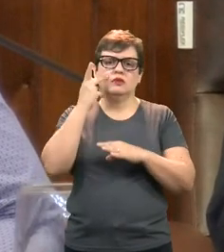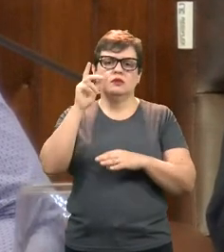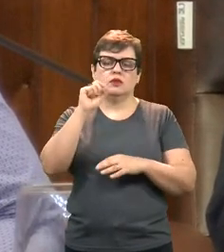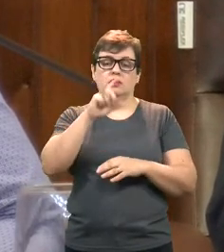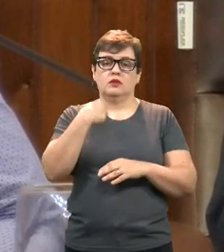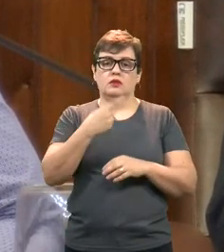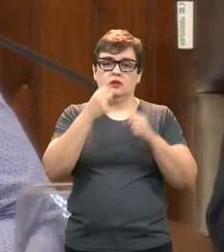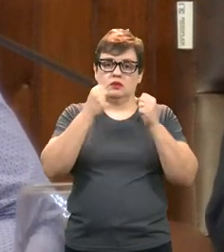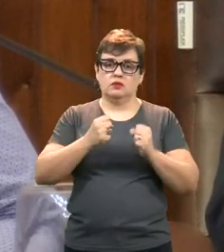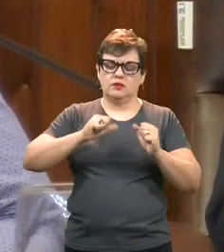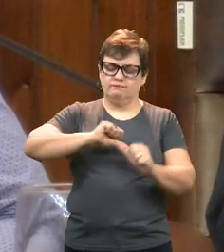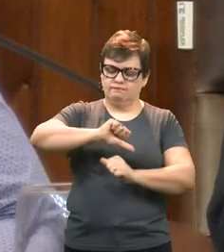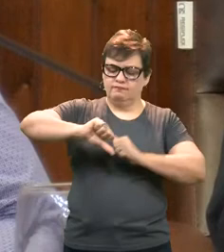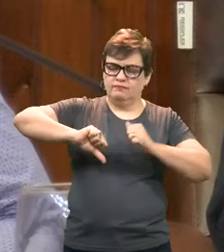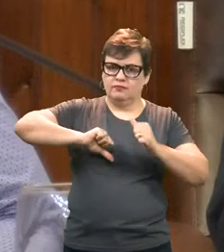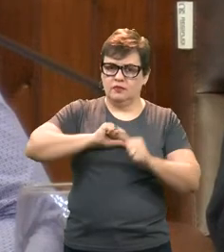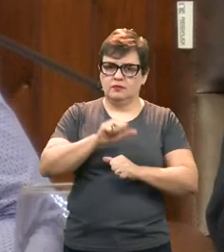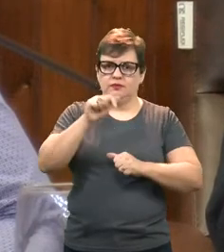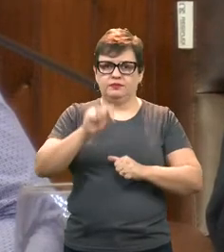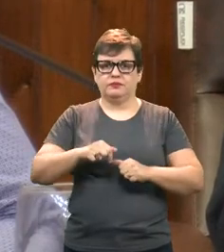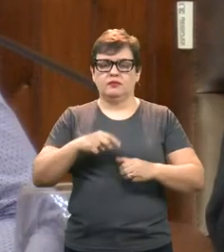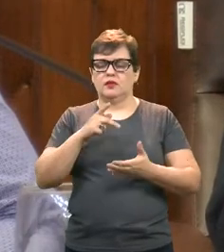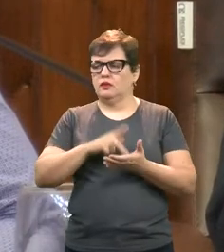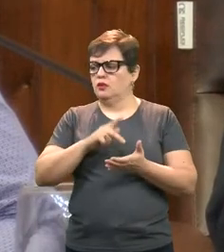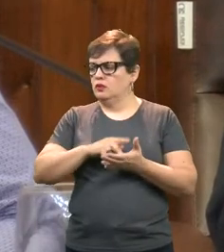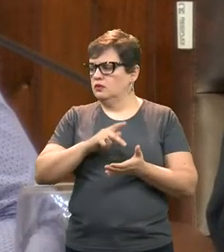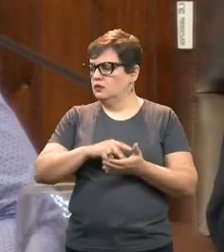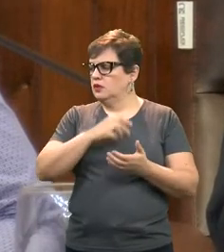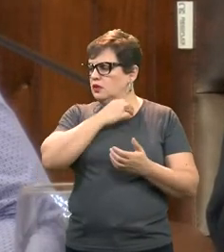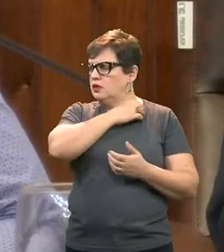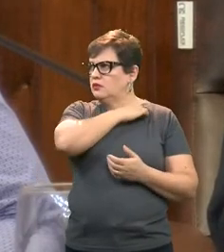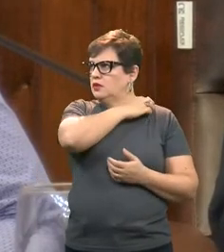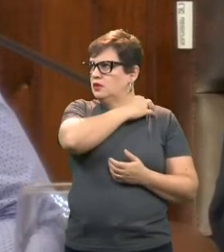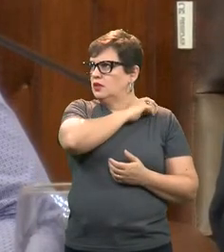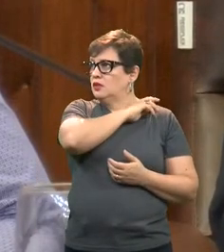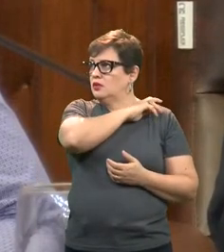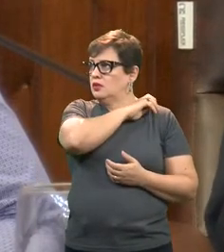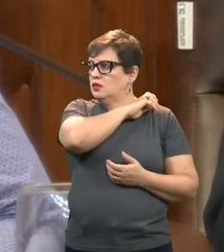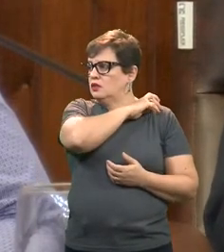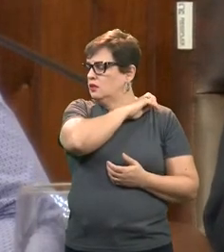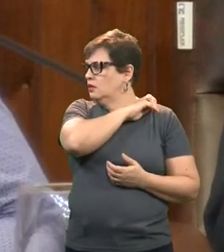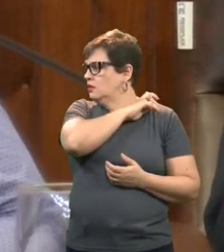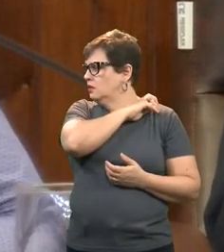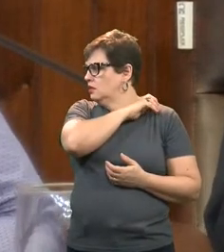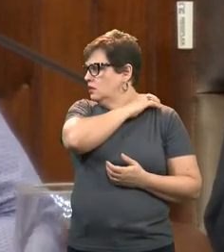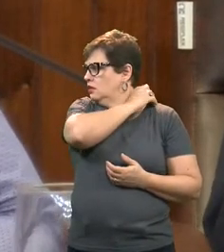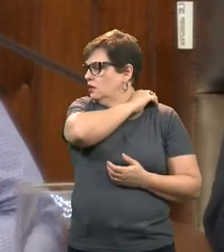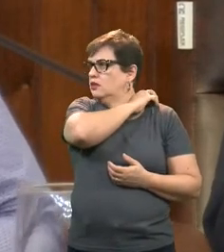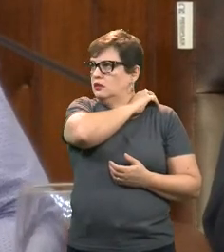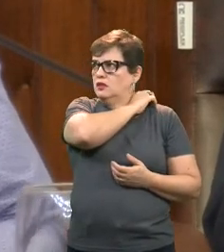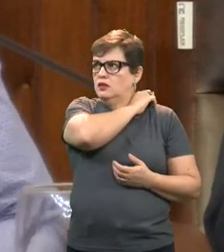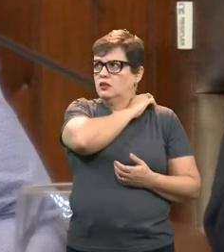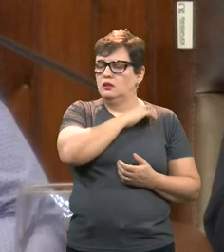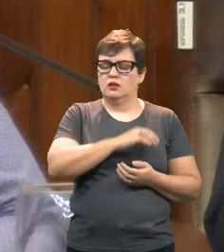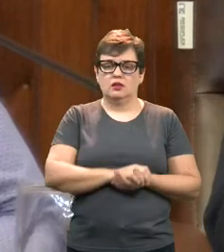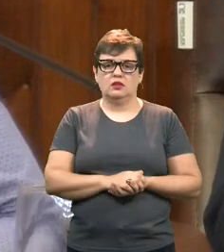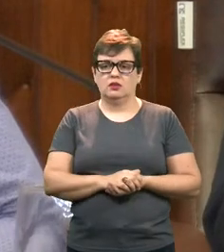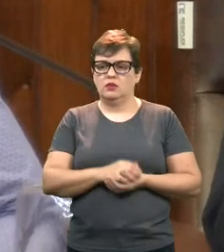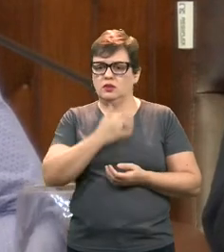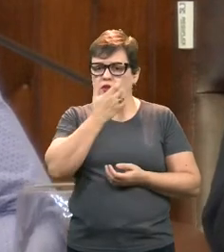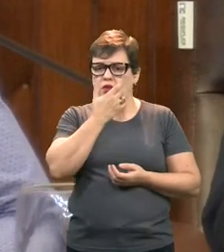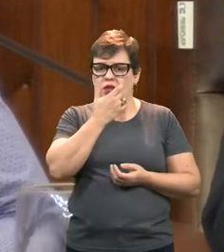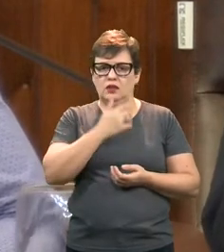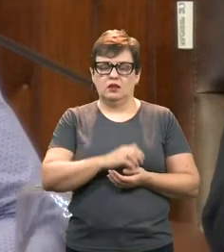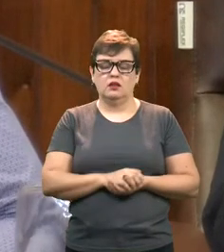possamos transformar esta realidade, para que até mesmo pudéssemos estar realizando esta